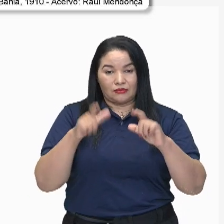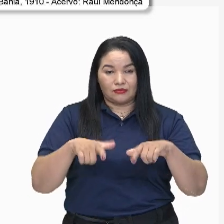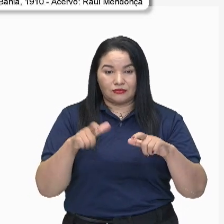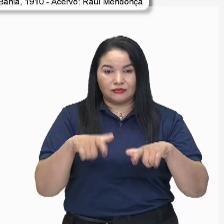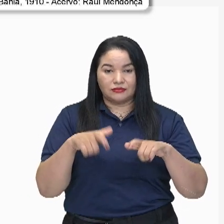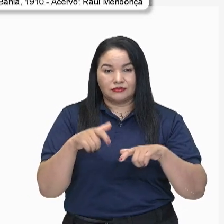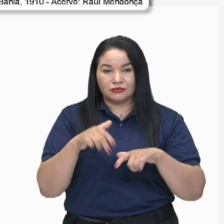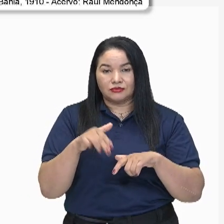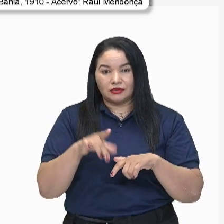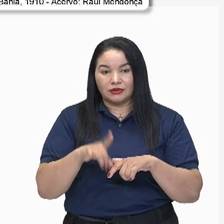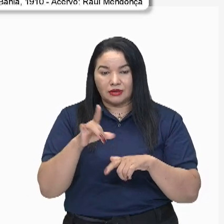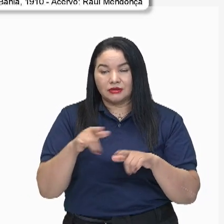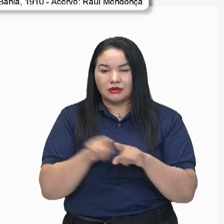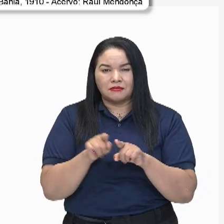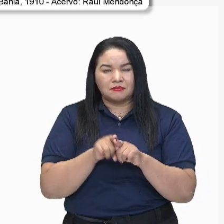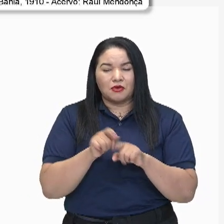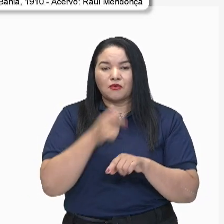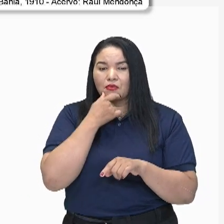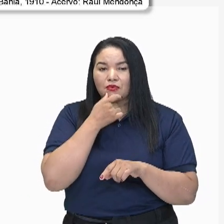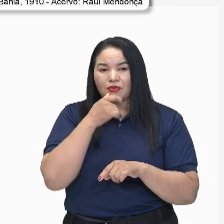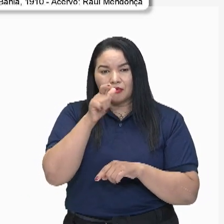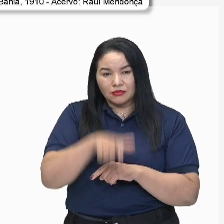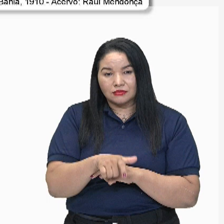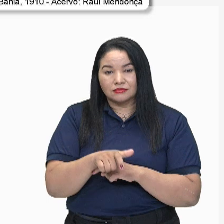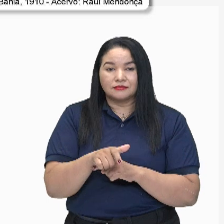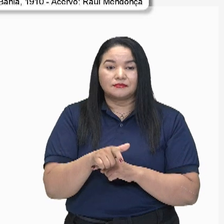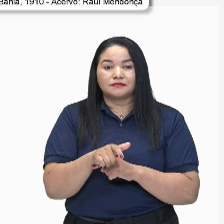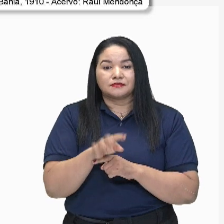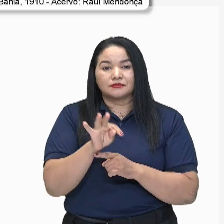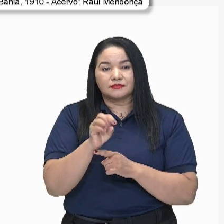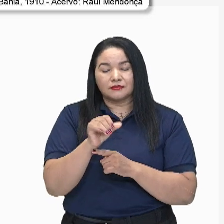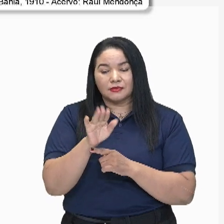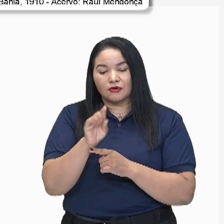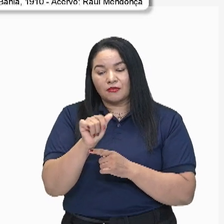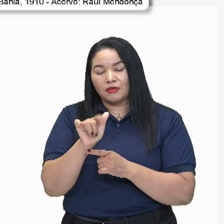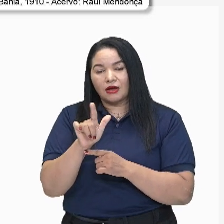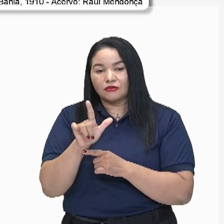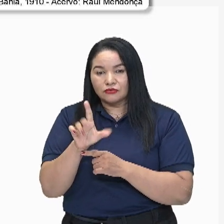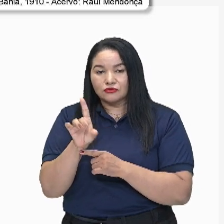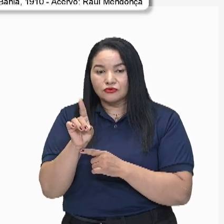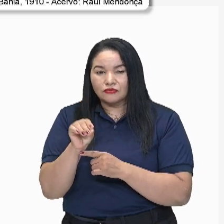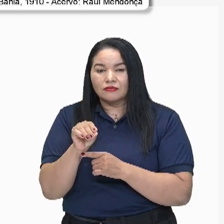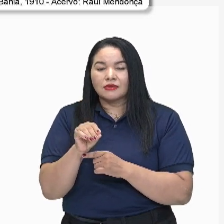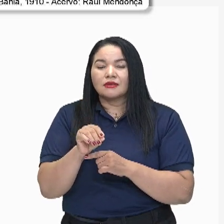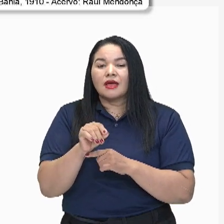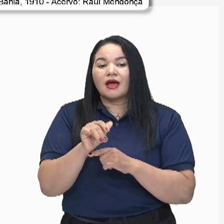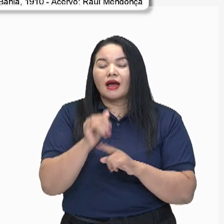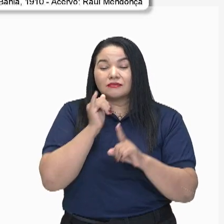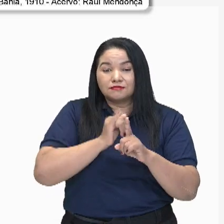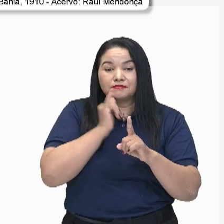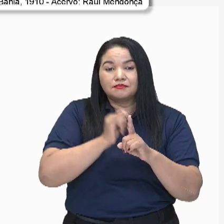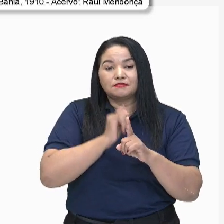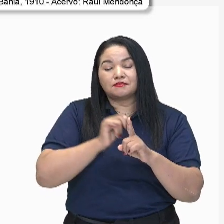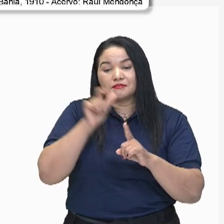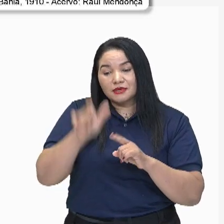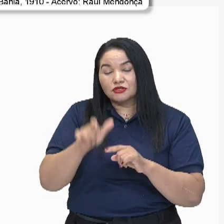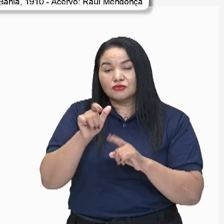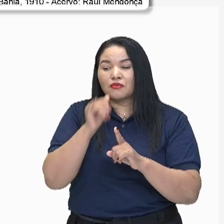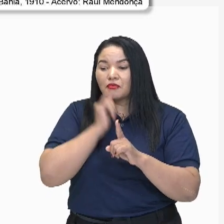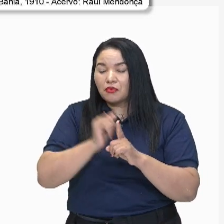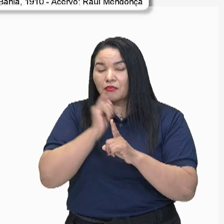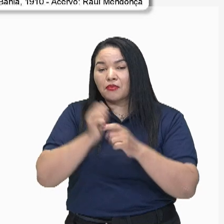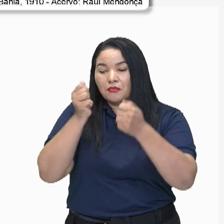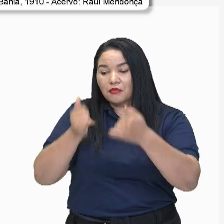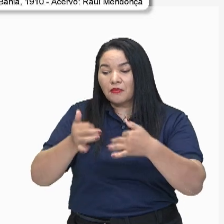sertão. Esse é o nosso personagem principal, o Riobaldo, que também narra toda a história, como se ele estivesse contando para alguém que nunca aparece. Então ele está falando para essa pessoa